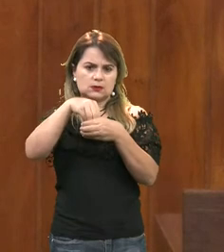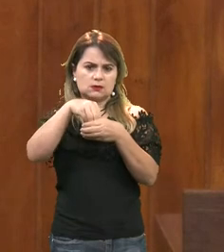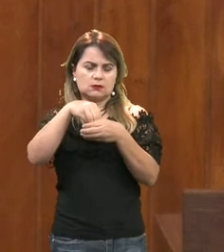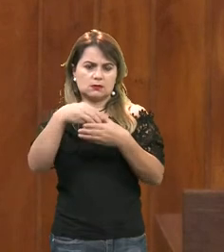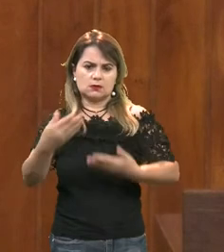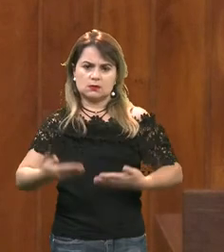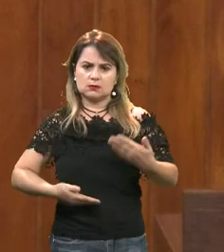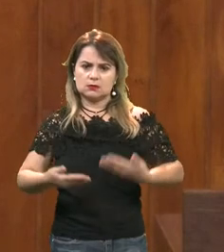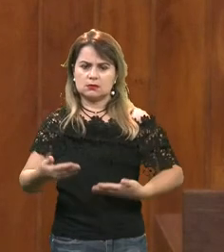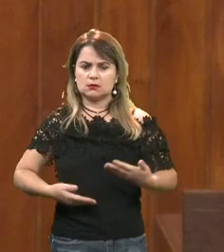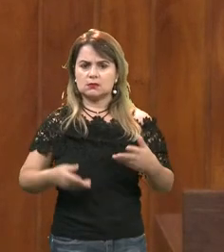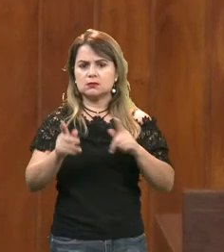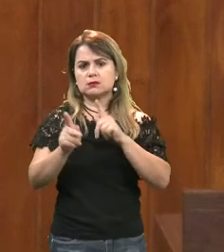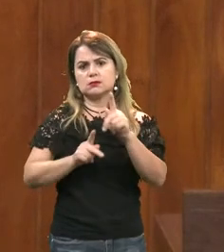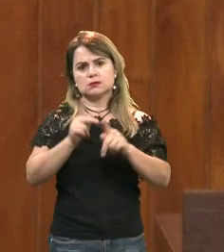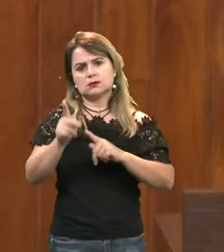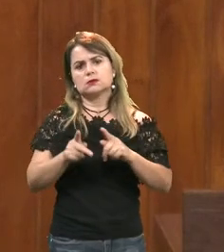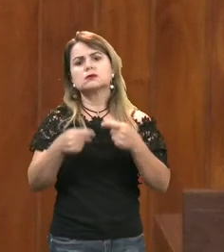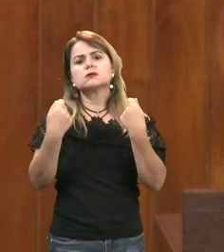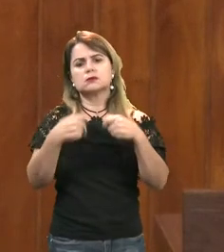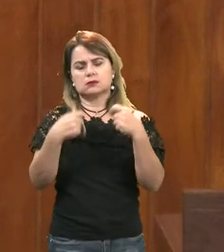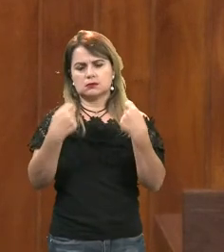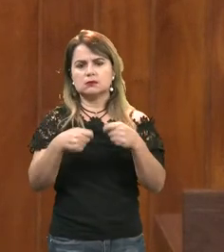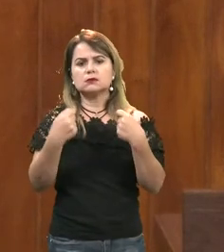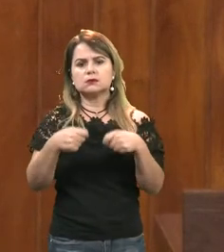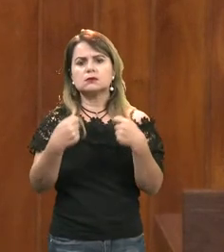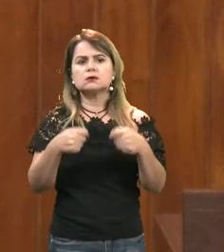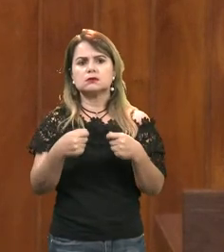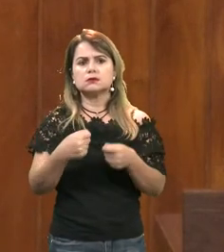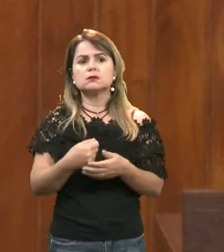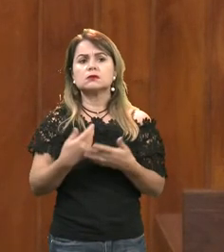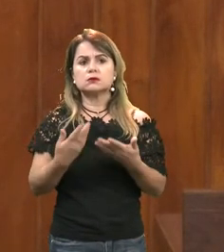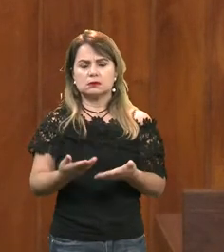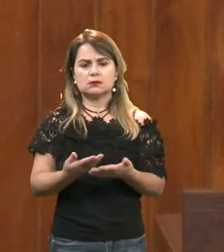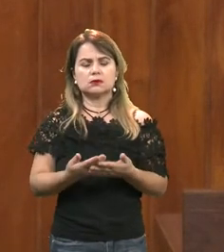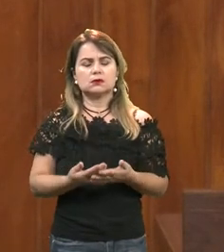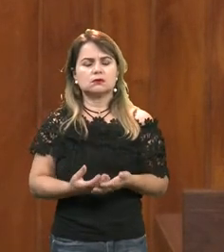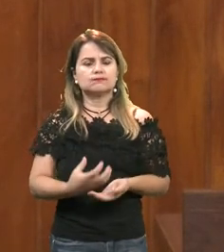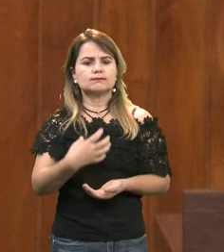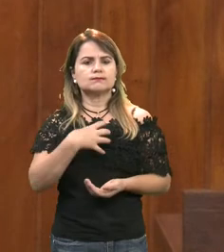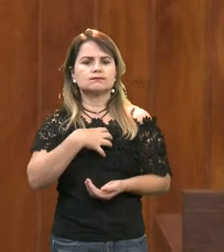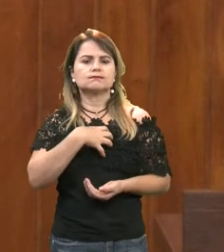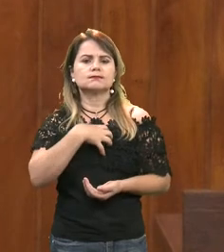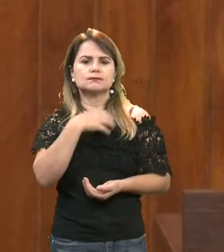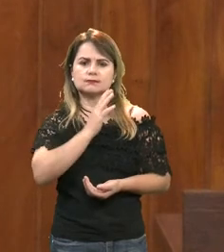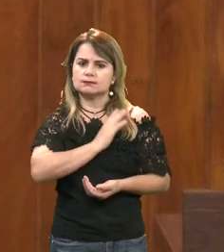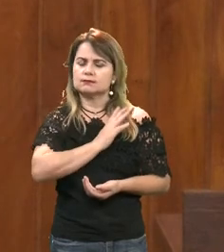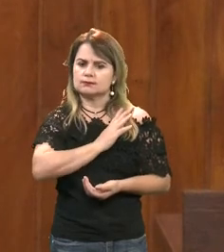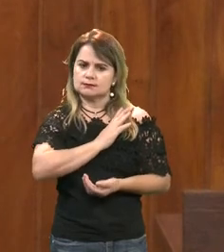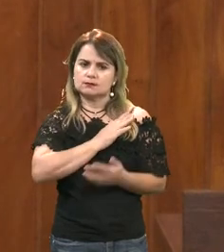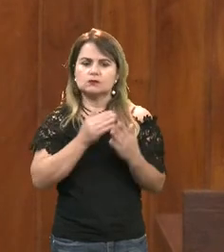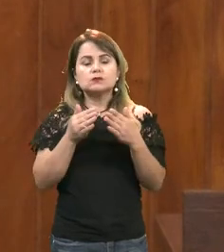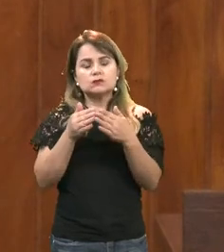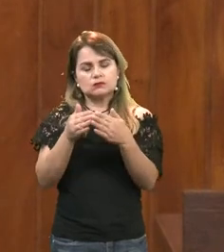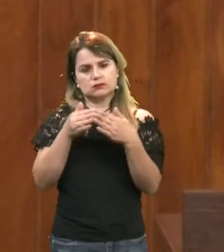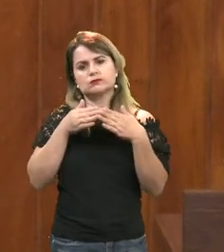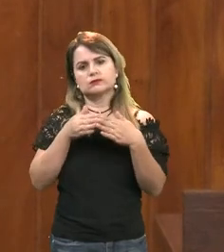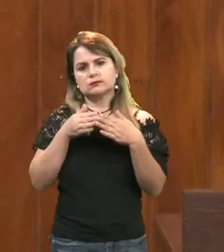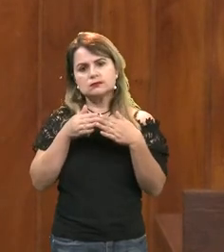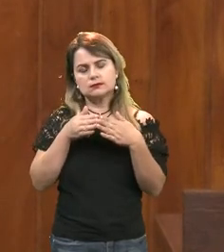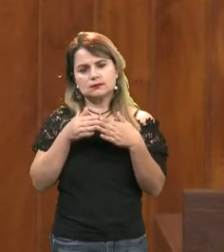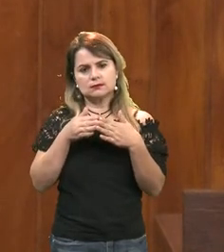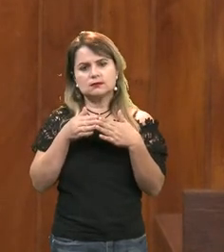nossa população que tanto precisa. Então, de coração, a gente pede,